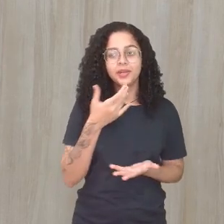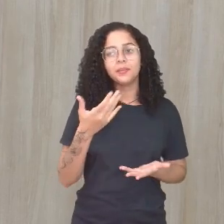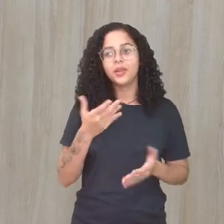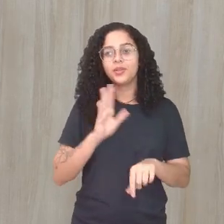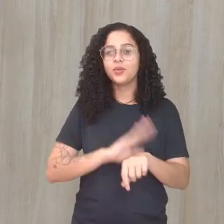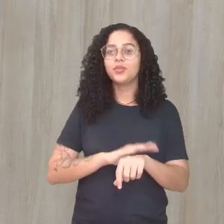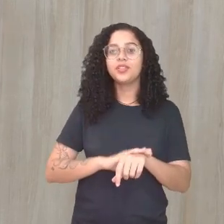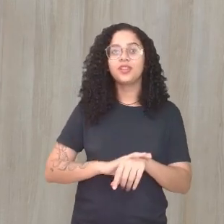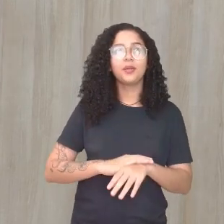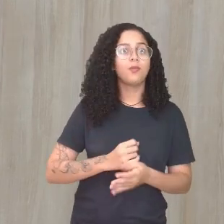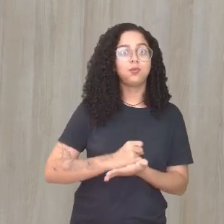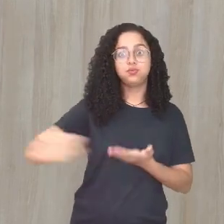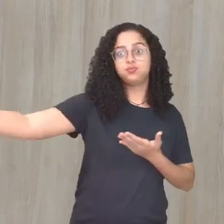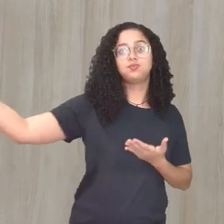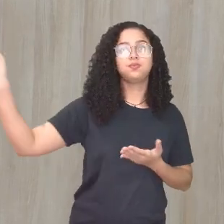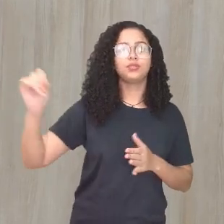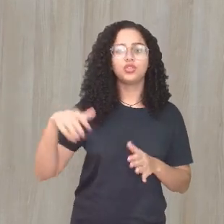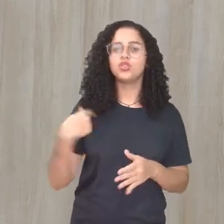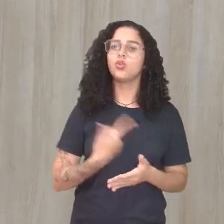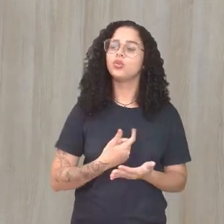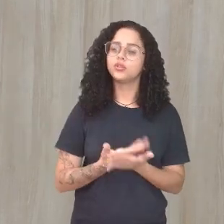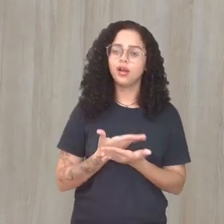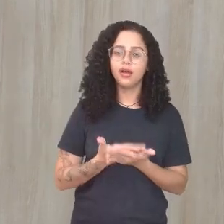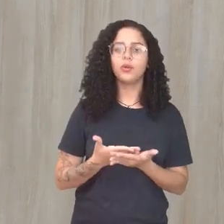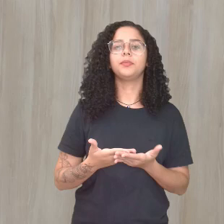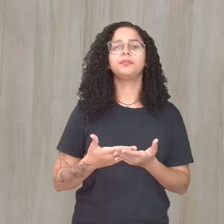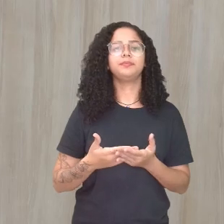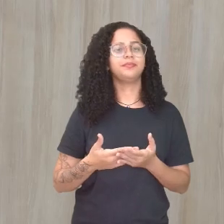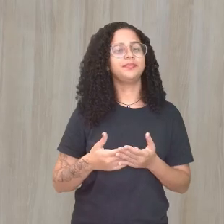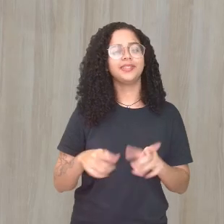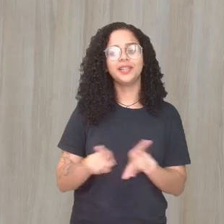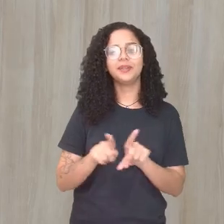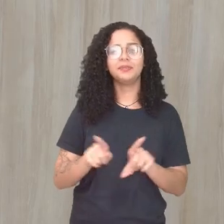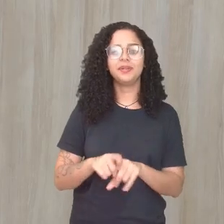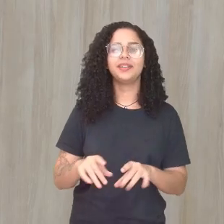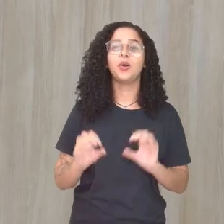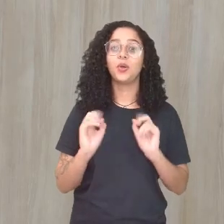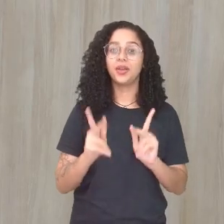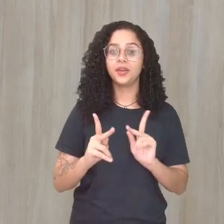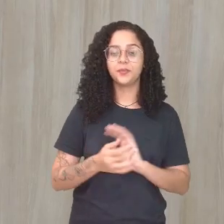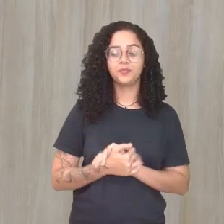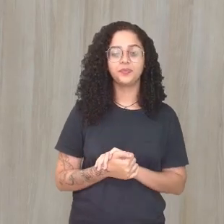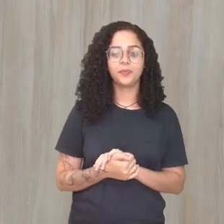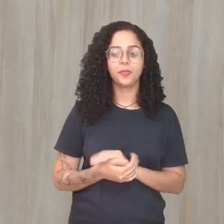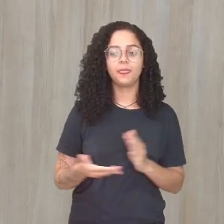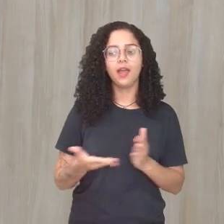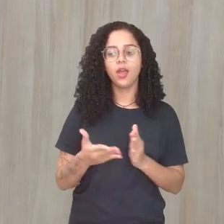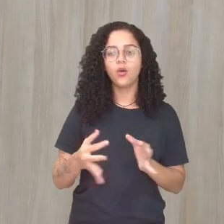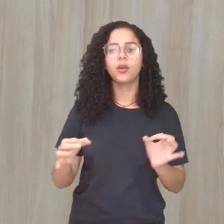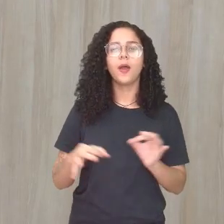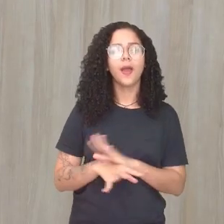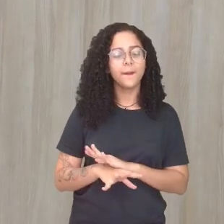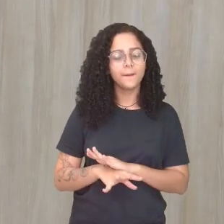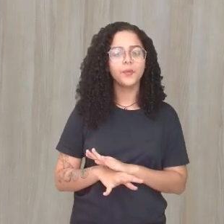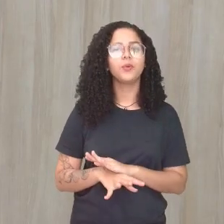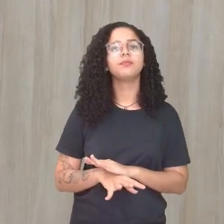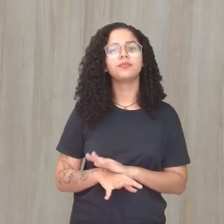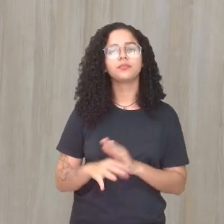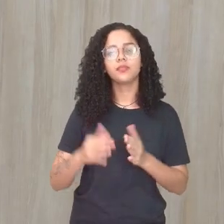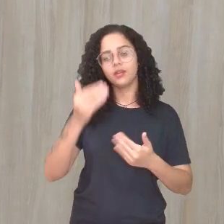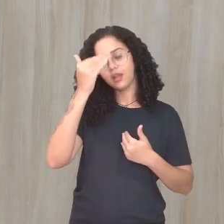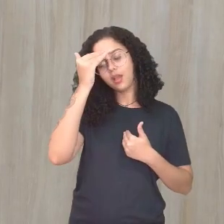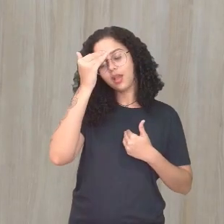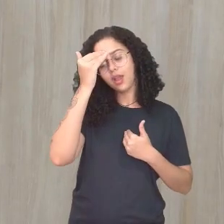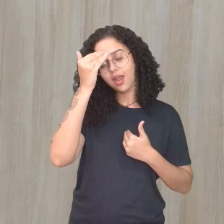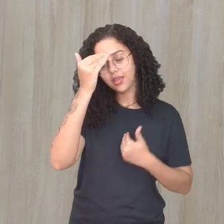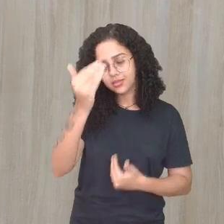o tempo voou e a nossa aula foi embora junto, ok, pessoal? No mais, a gente vai ficar por aqui.